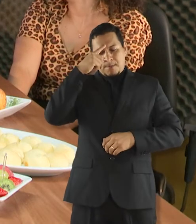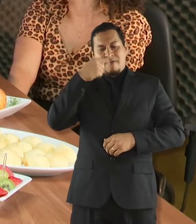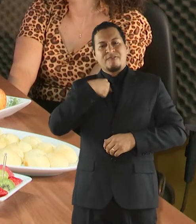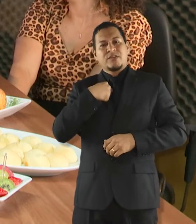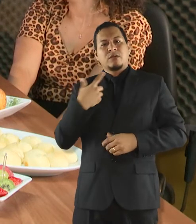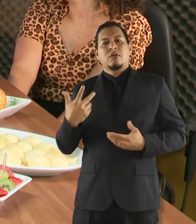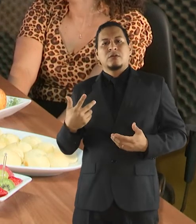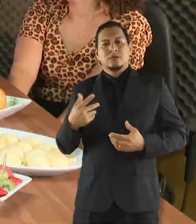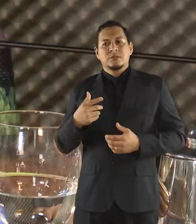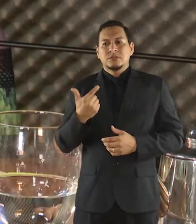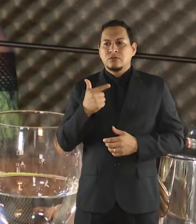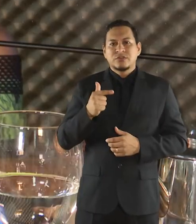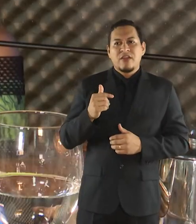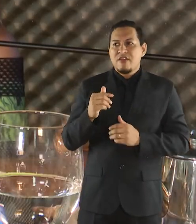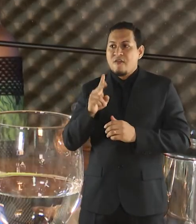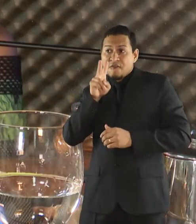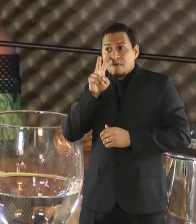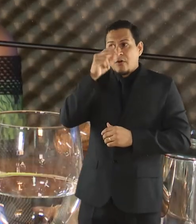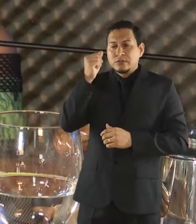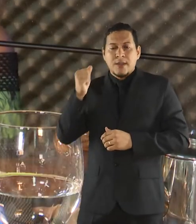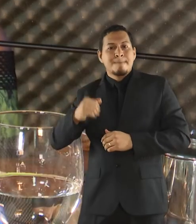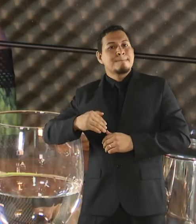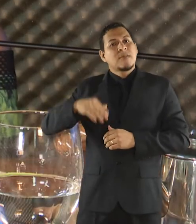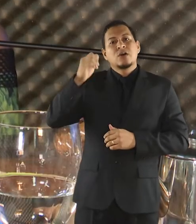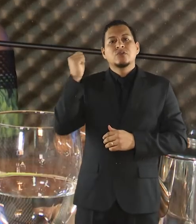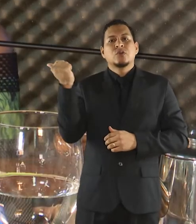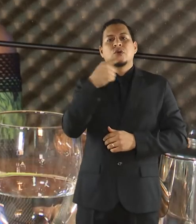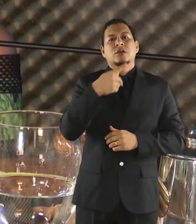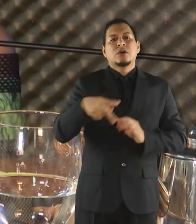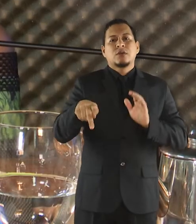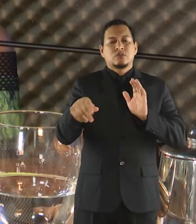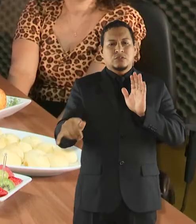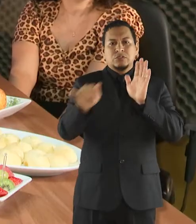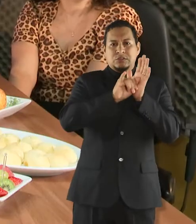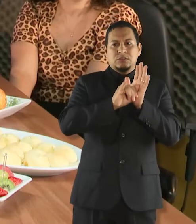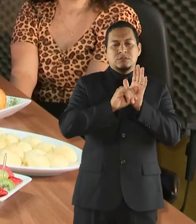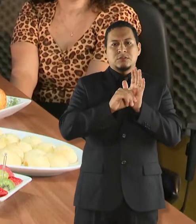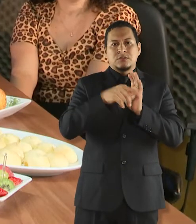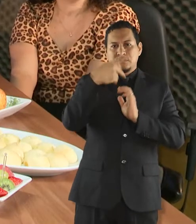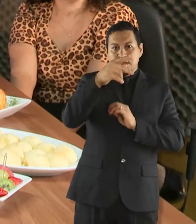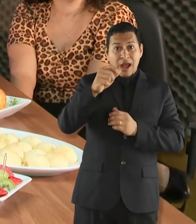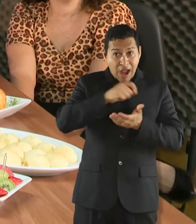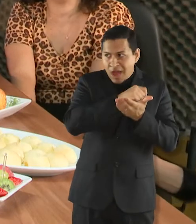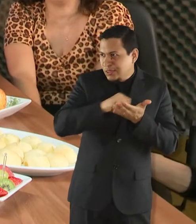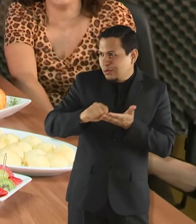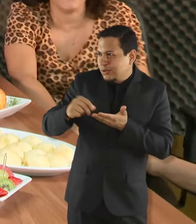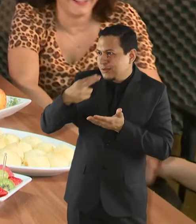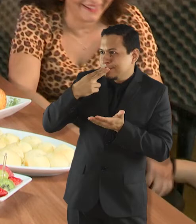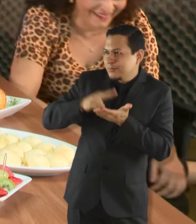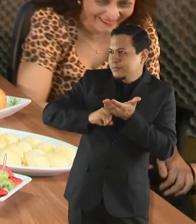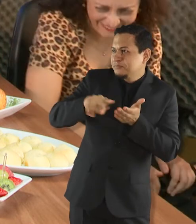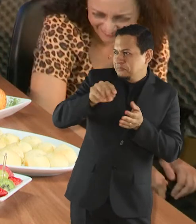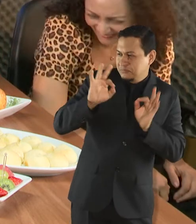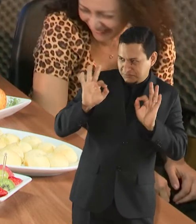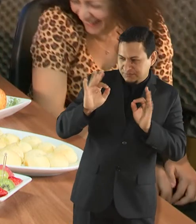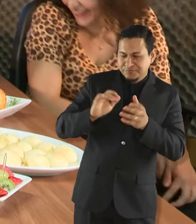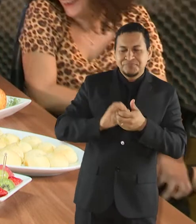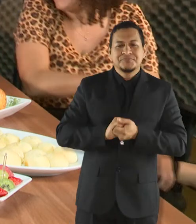entendeu? Assim, não tem força maior nesse mundo do que a força da sua personalidade. Nossa, que frase linda. Anota aí, Globo.